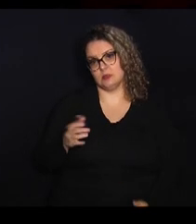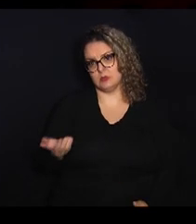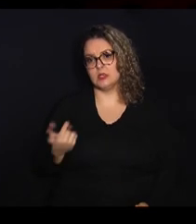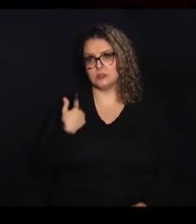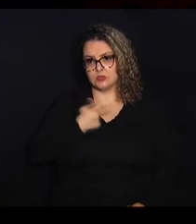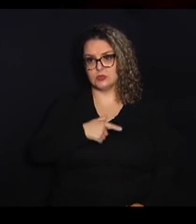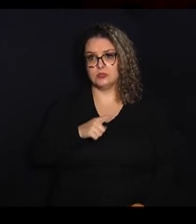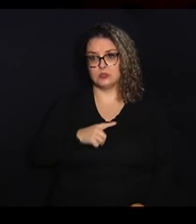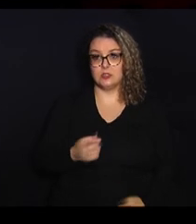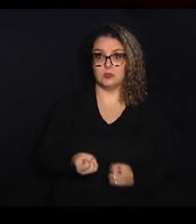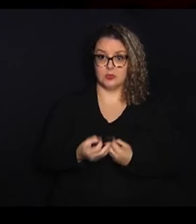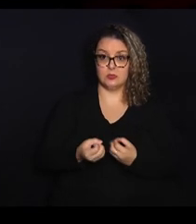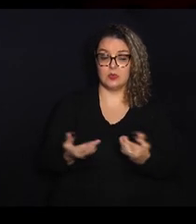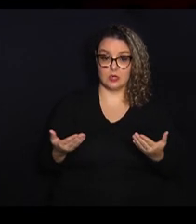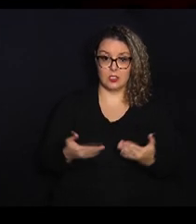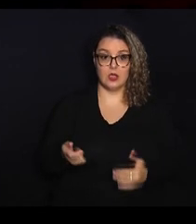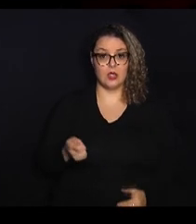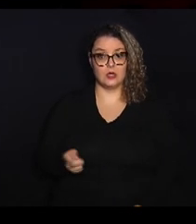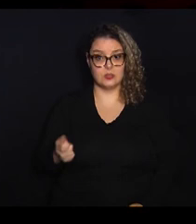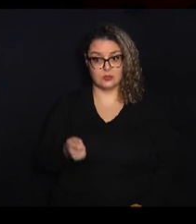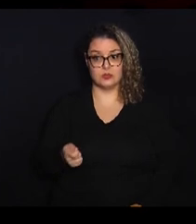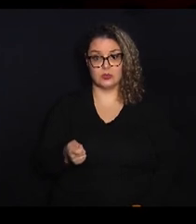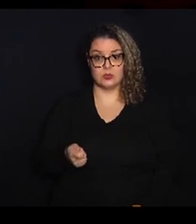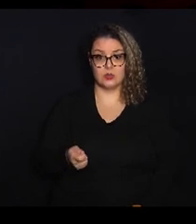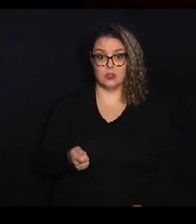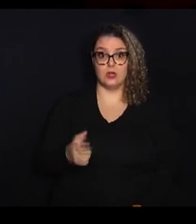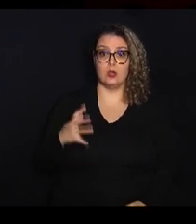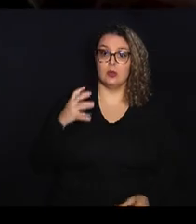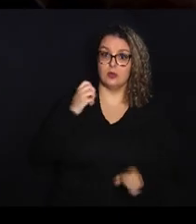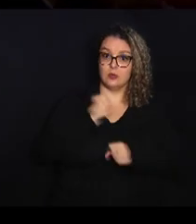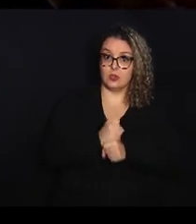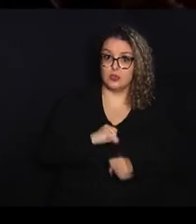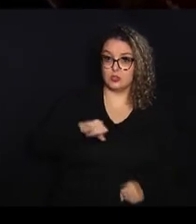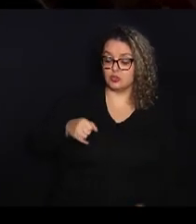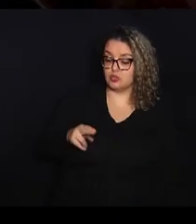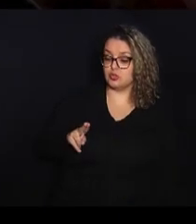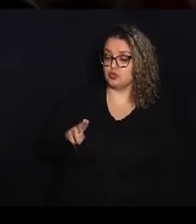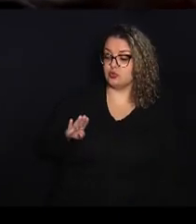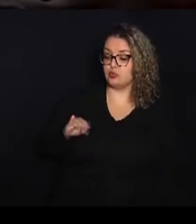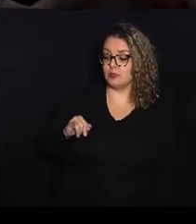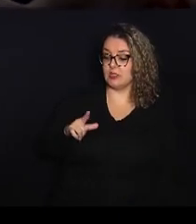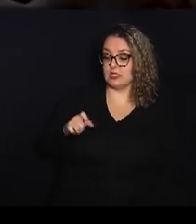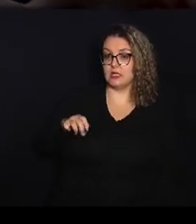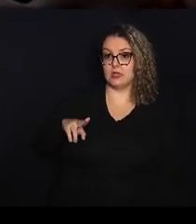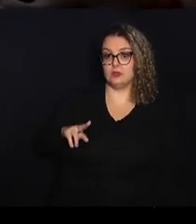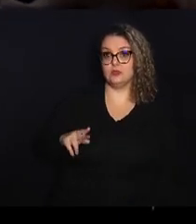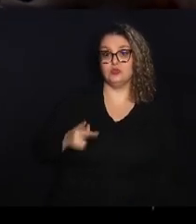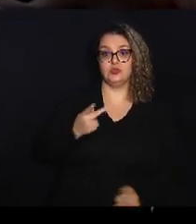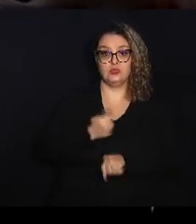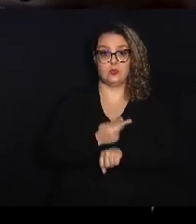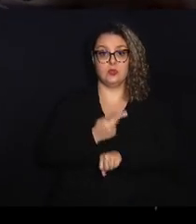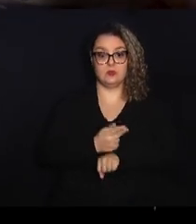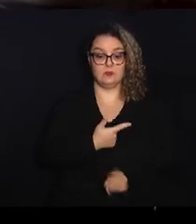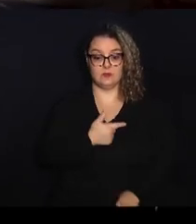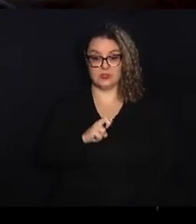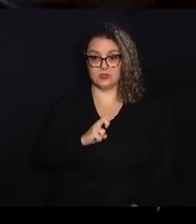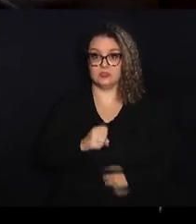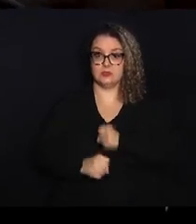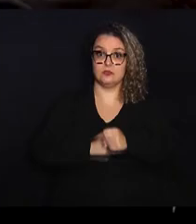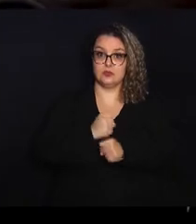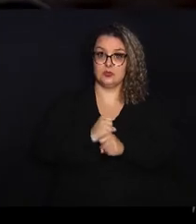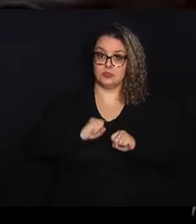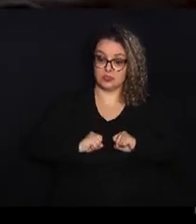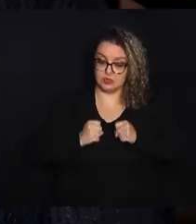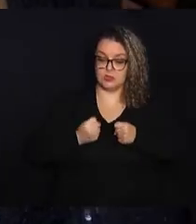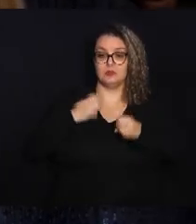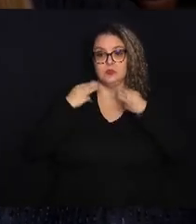tivemos a informação agora que a associação está prestes a completar o seu jubileu de prata, os seus 25 anos de dedicação à música na